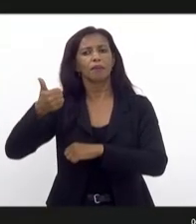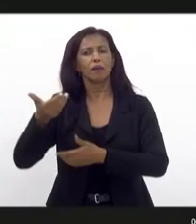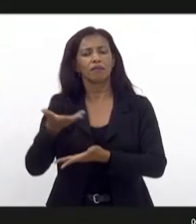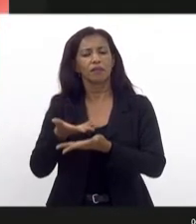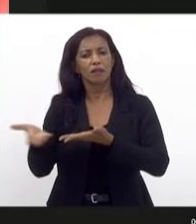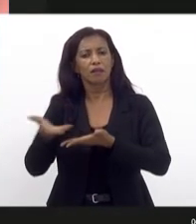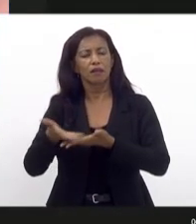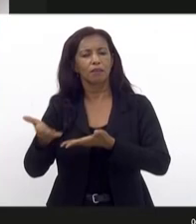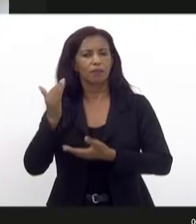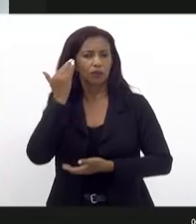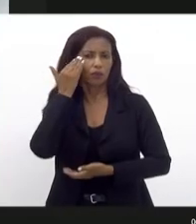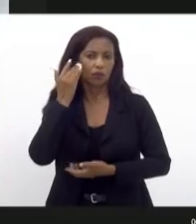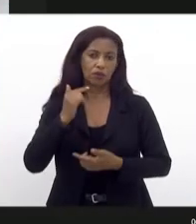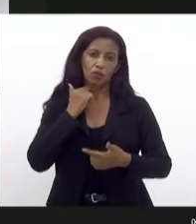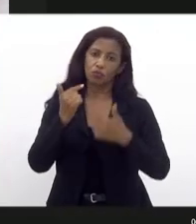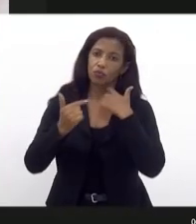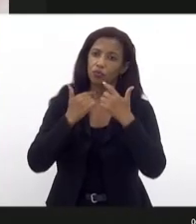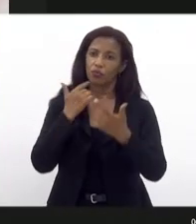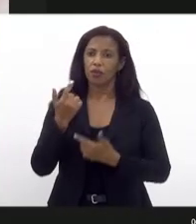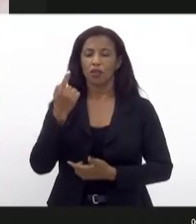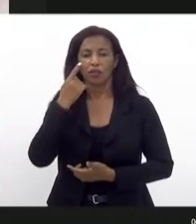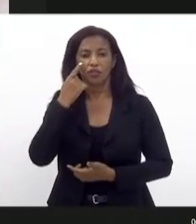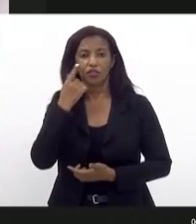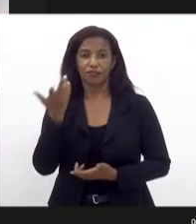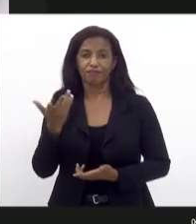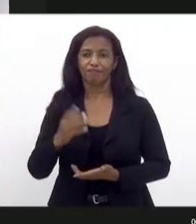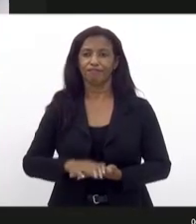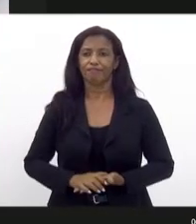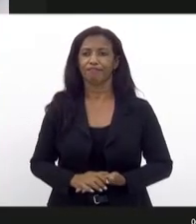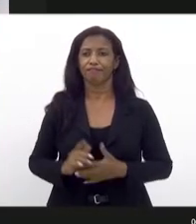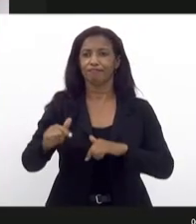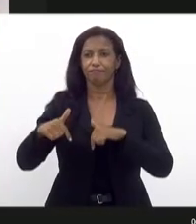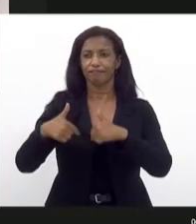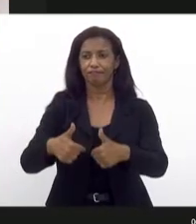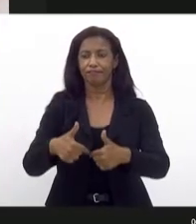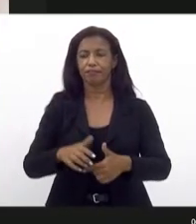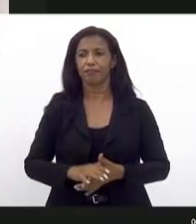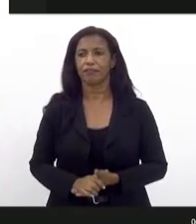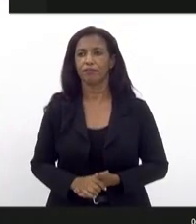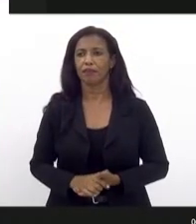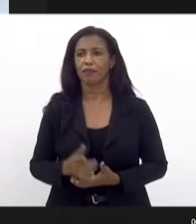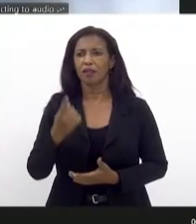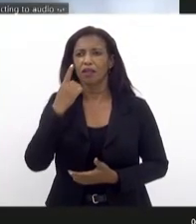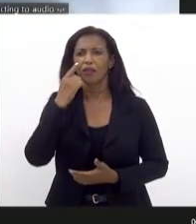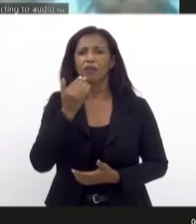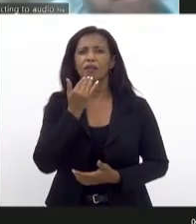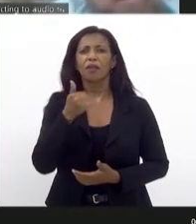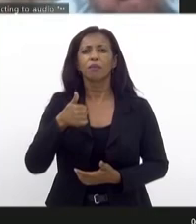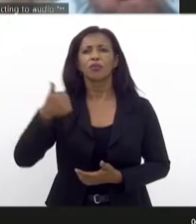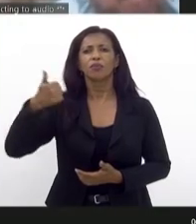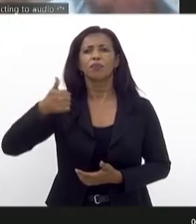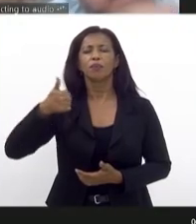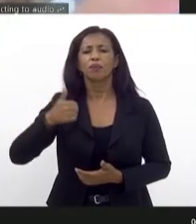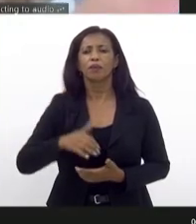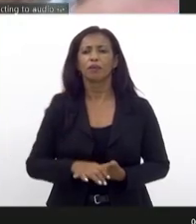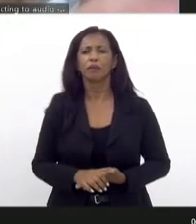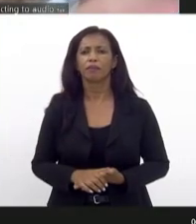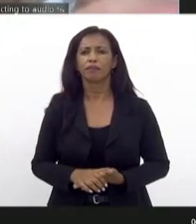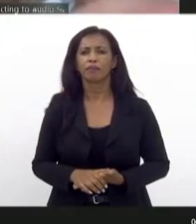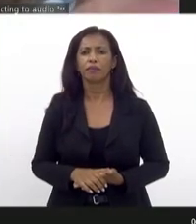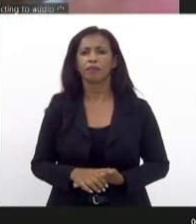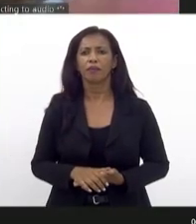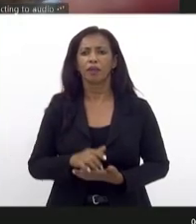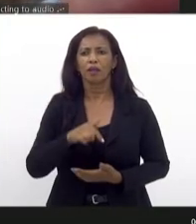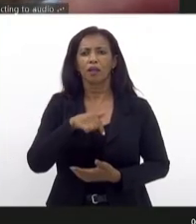entendimento. Senão, eu não tenho dúvida que vamos ter que radicalizar. Então, eu vi que quem pediu primeiro foi o nosso